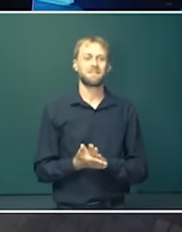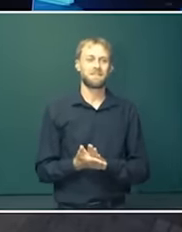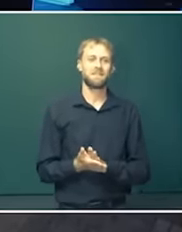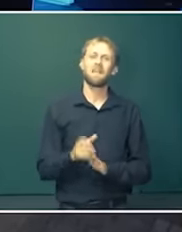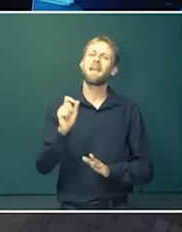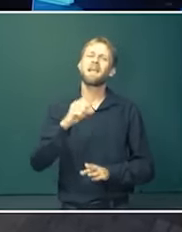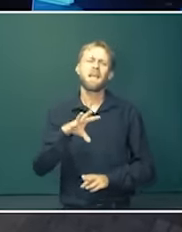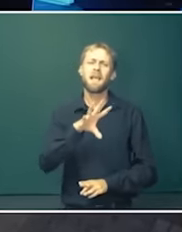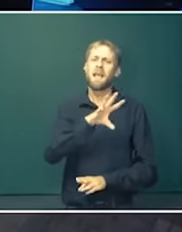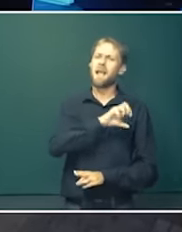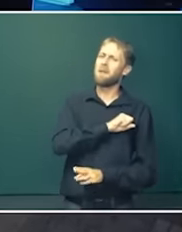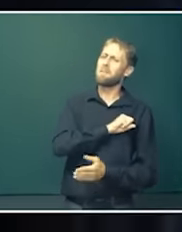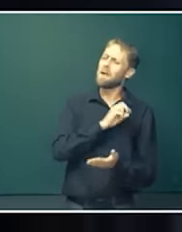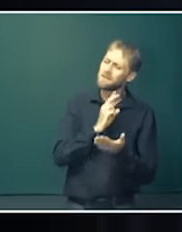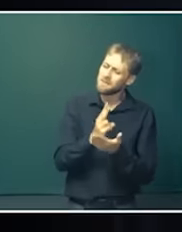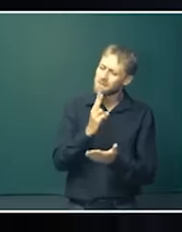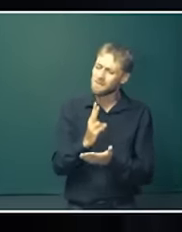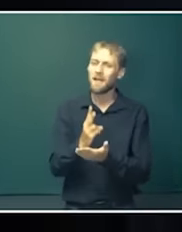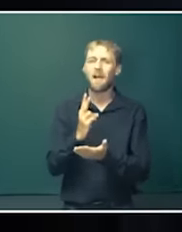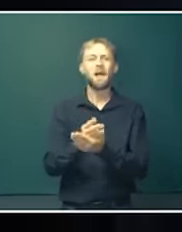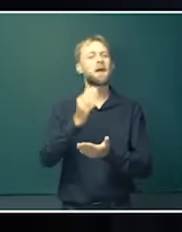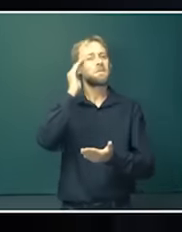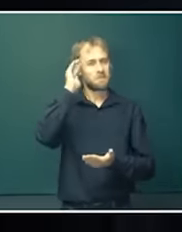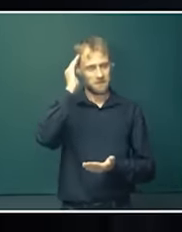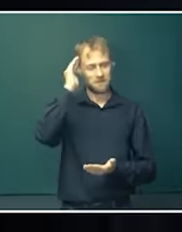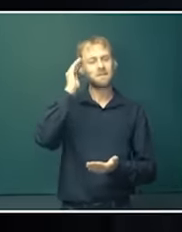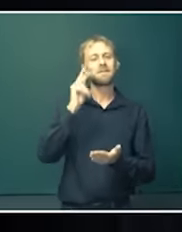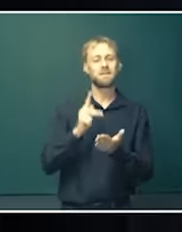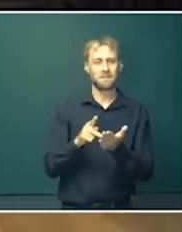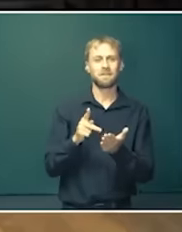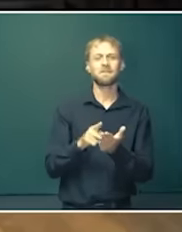Quem ama sempre entende.